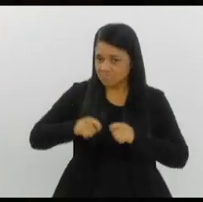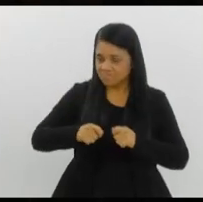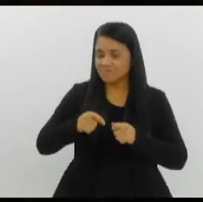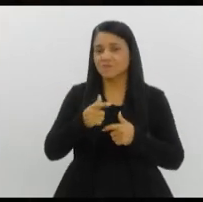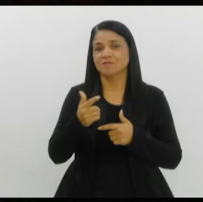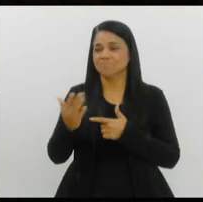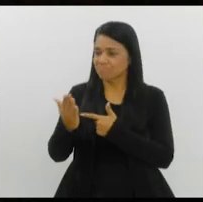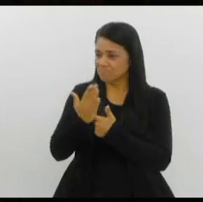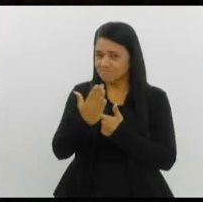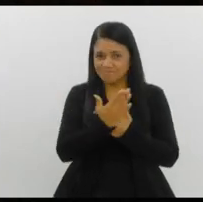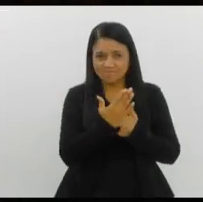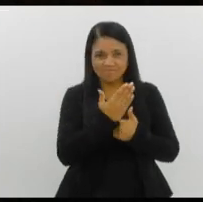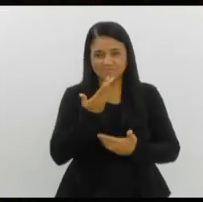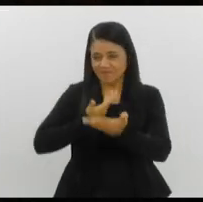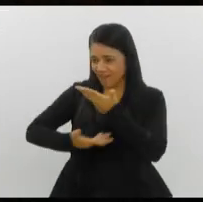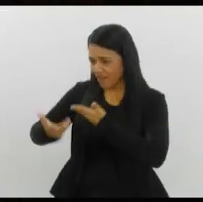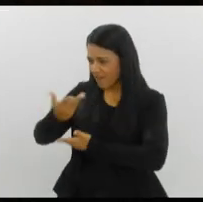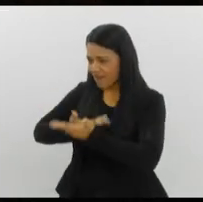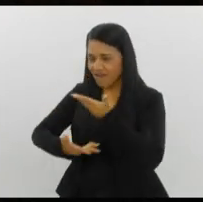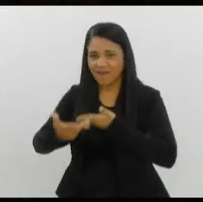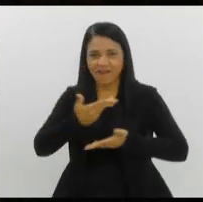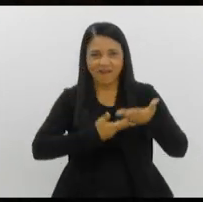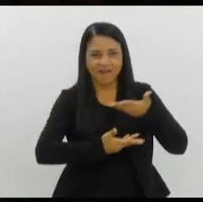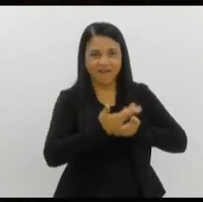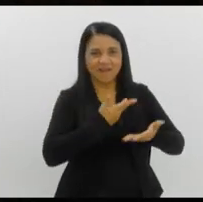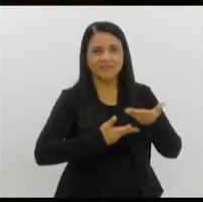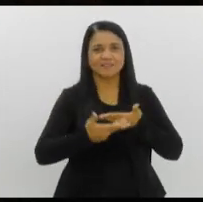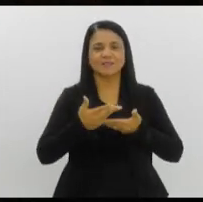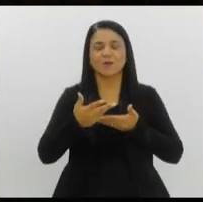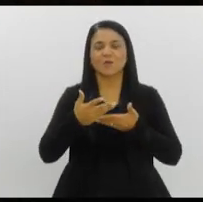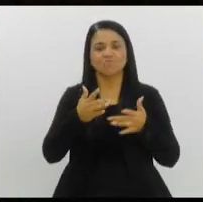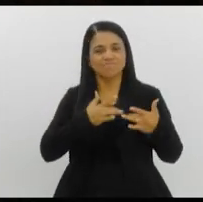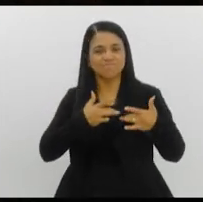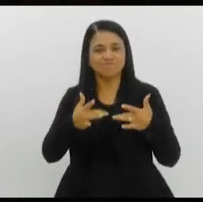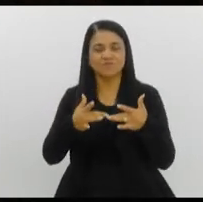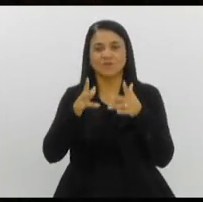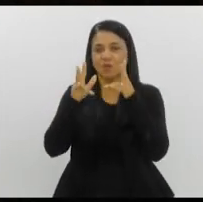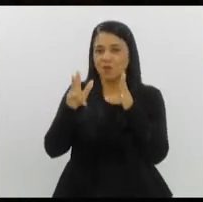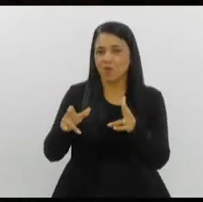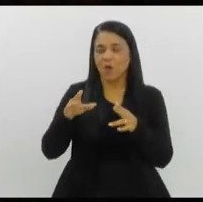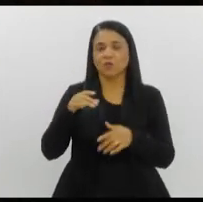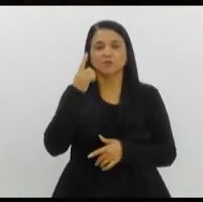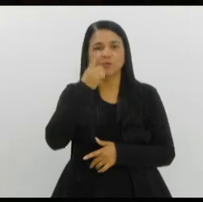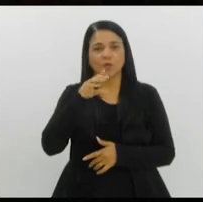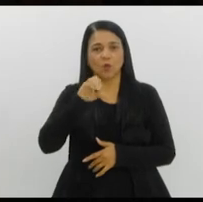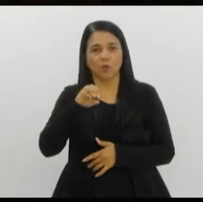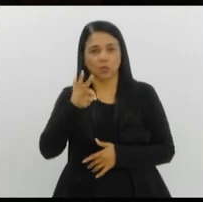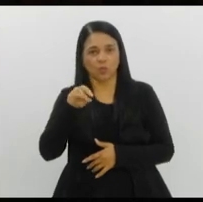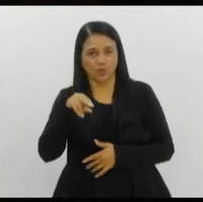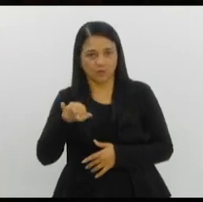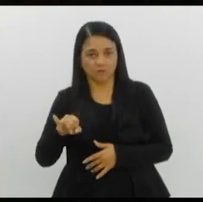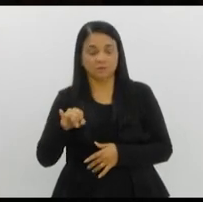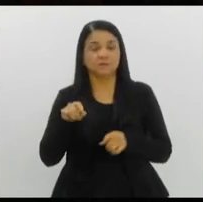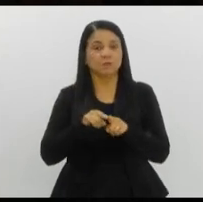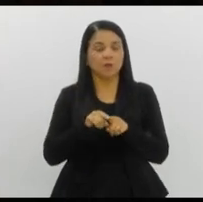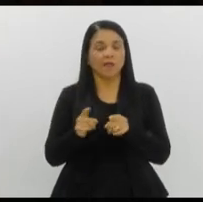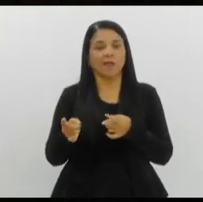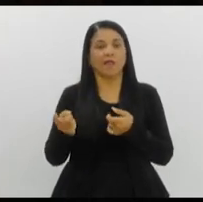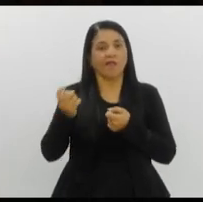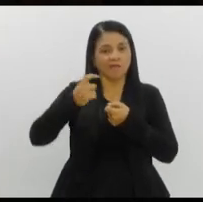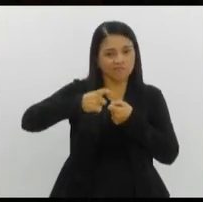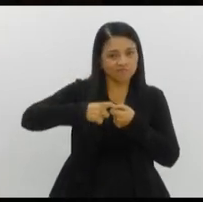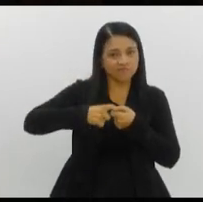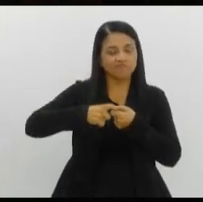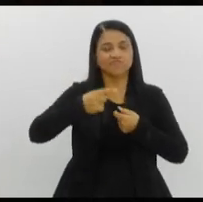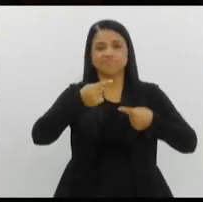deputados a mesma relação afetuosa que o deputado Otônio possuía. Espero poder retomar o